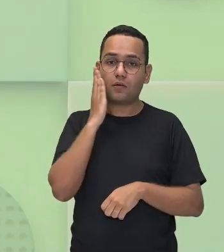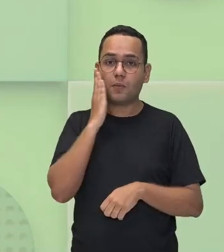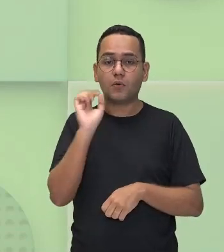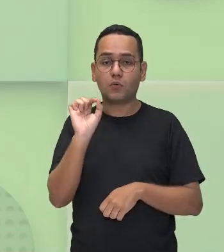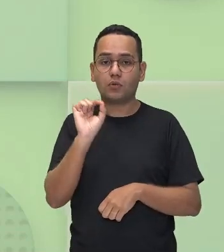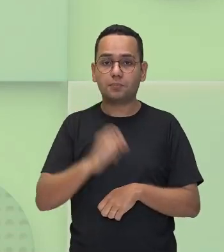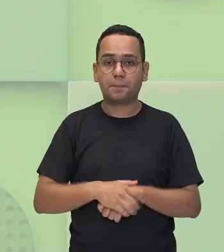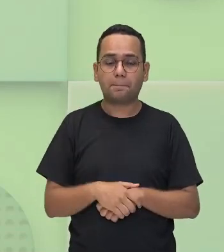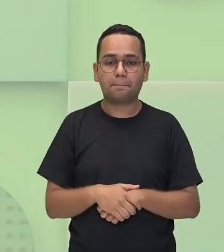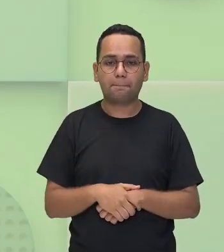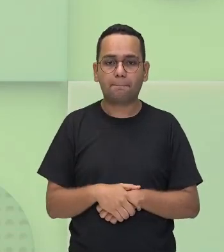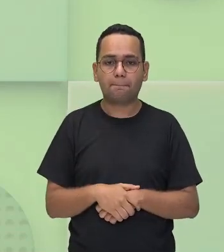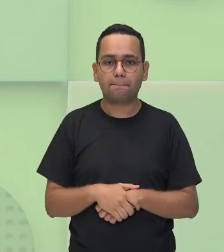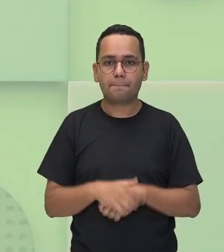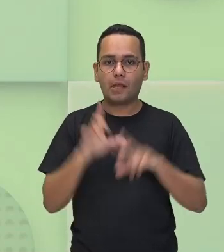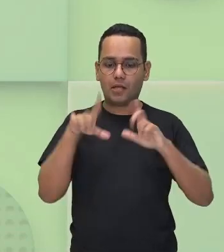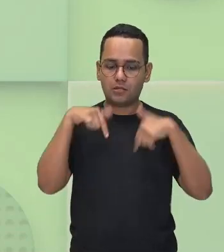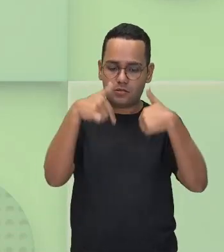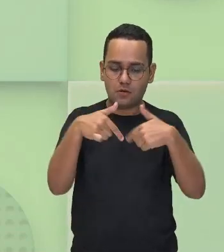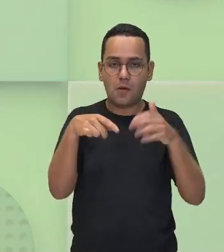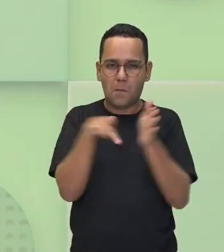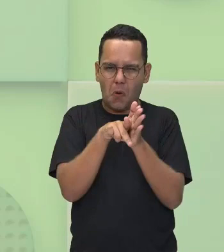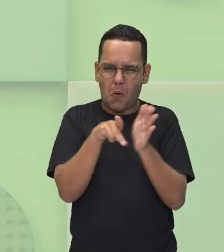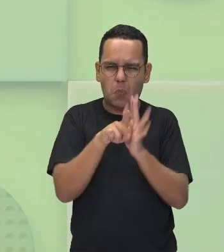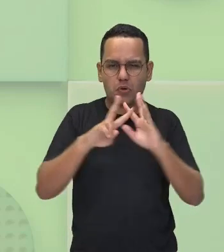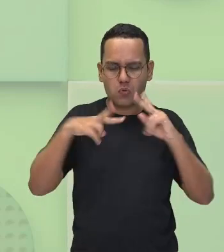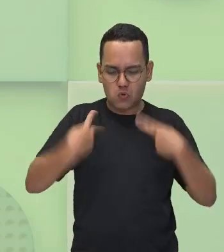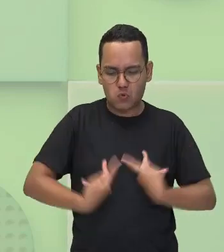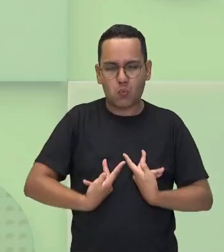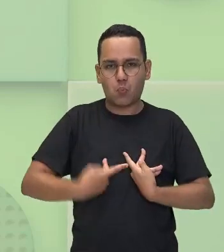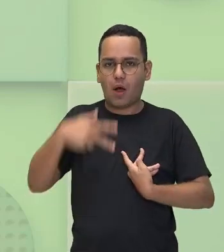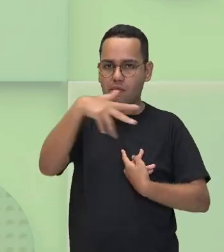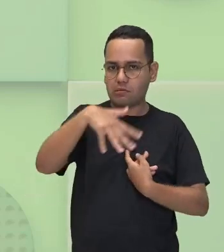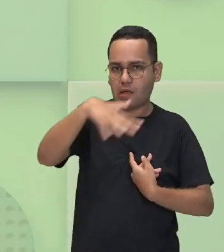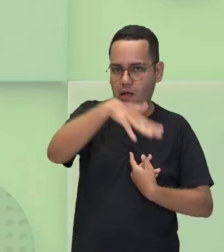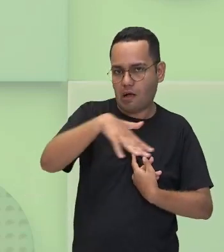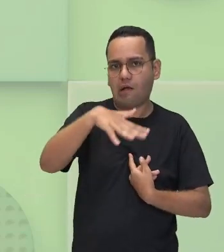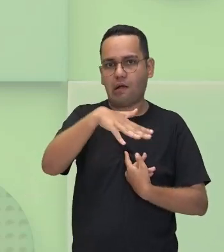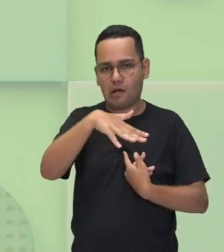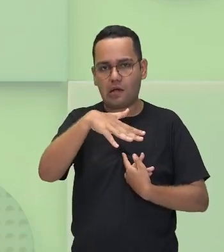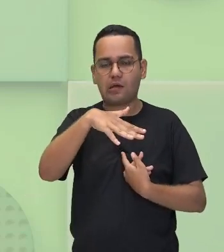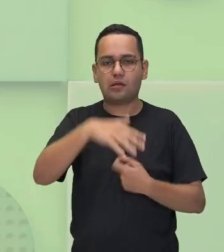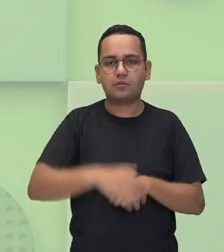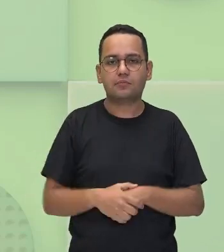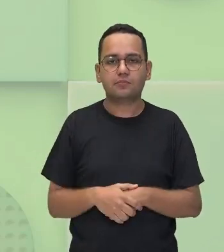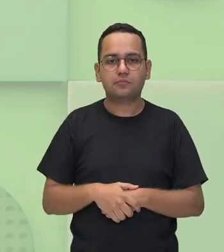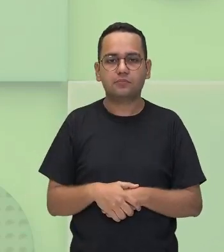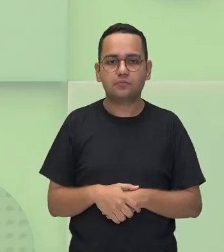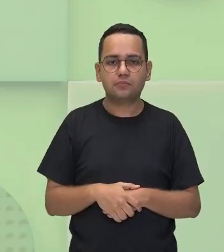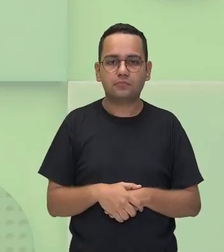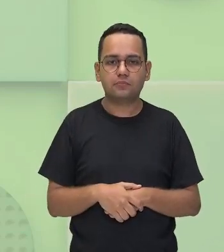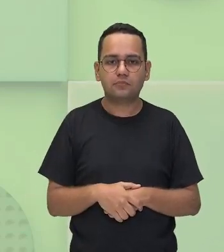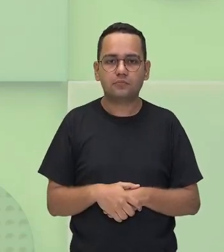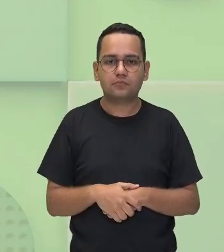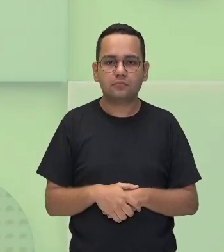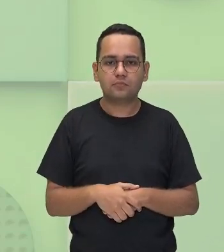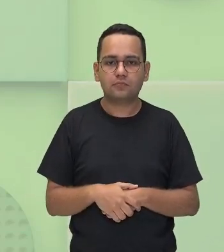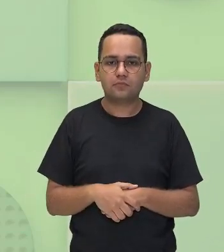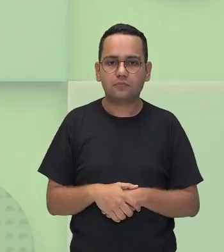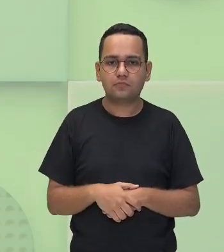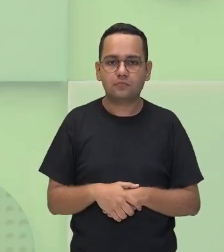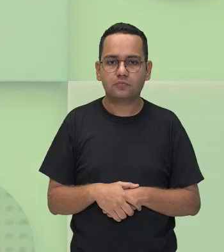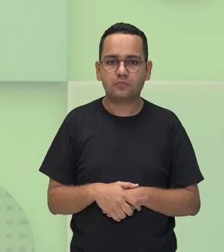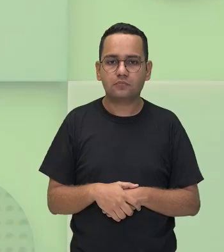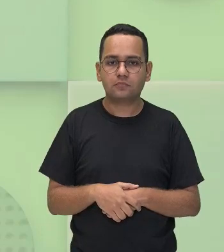que os seres humanos causam, executam, as ações que os seres humanos executam no dia a dia,